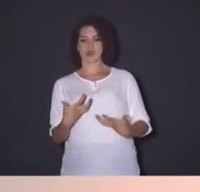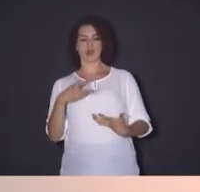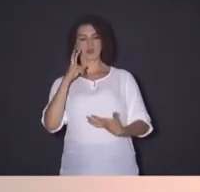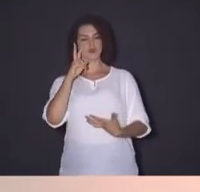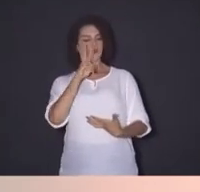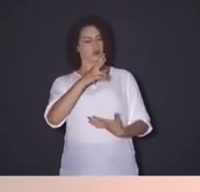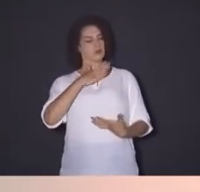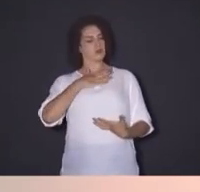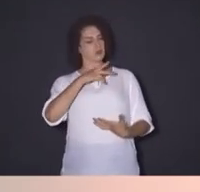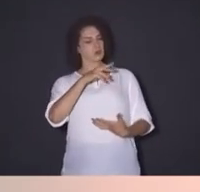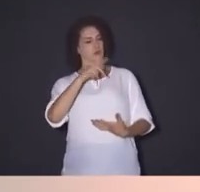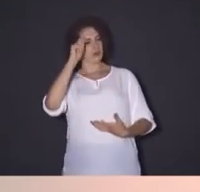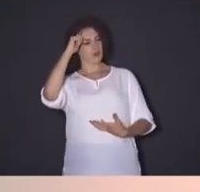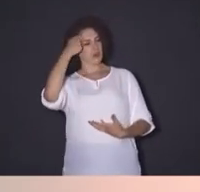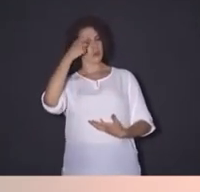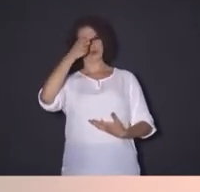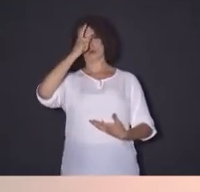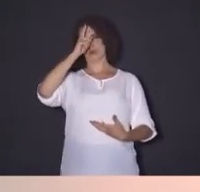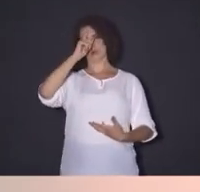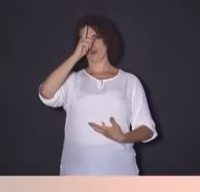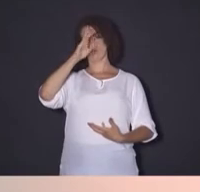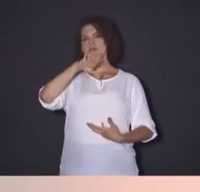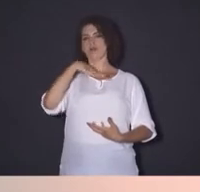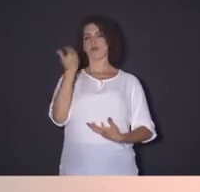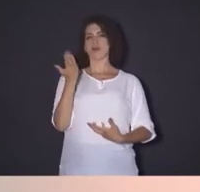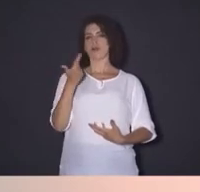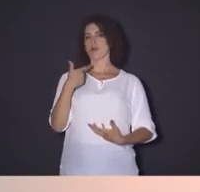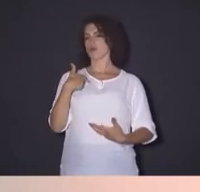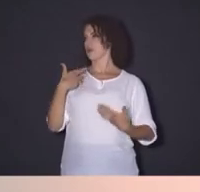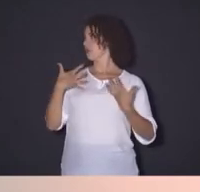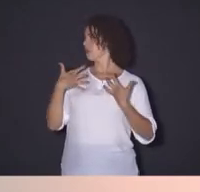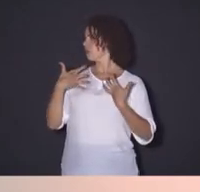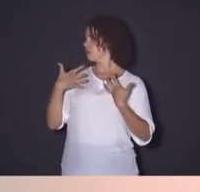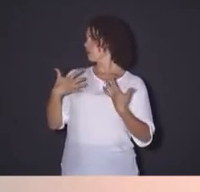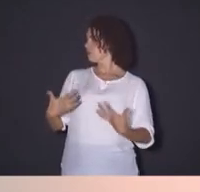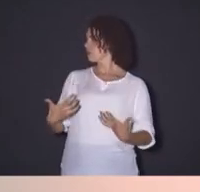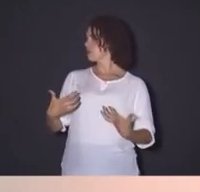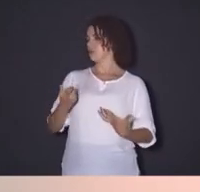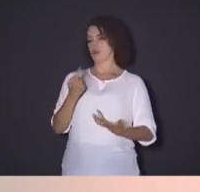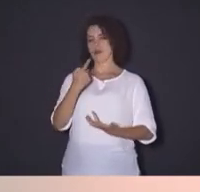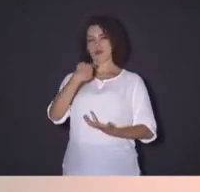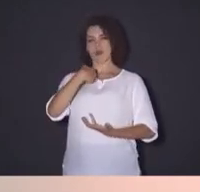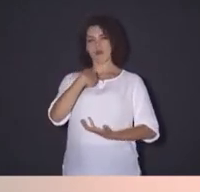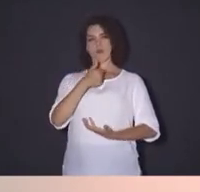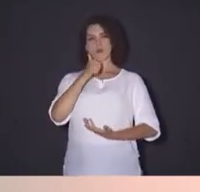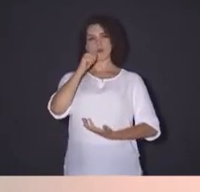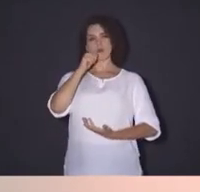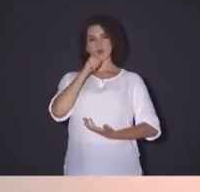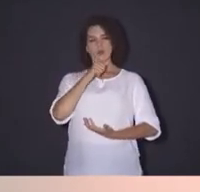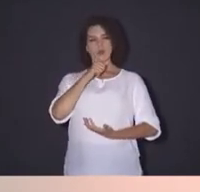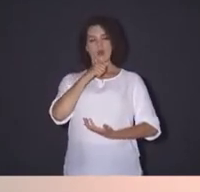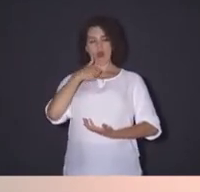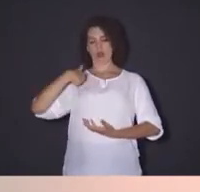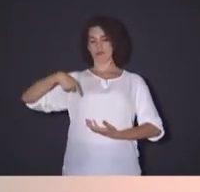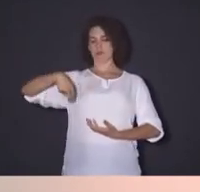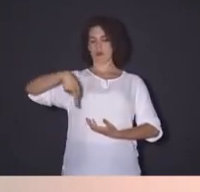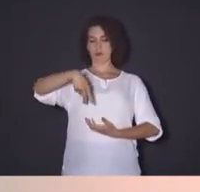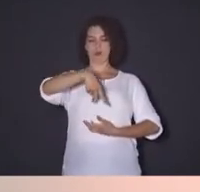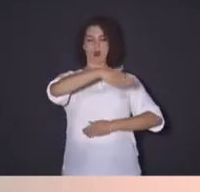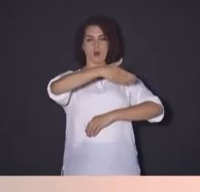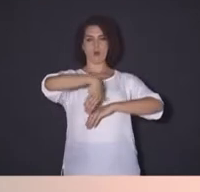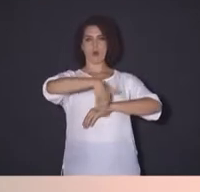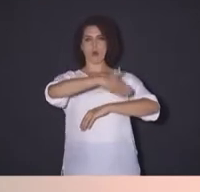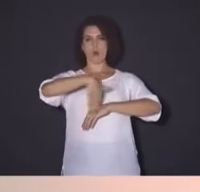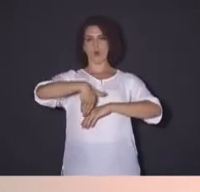irmãos negros morrendo a cada dia. Que eu estou cansada de eu, mulher, passar na rua e um